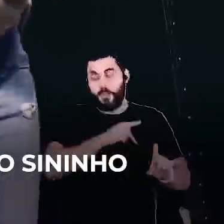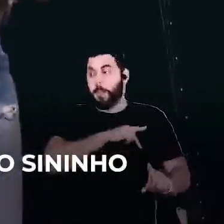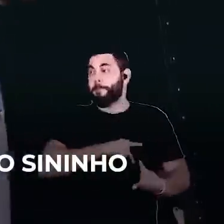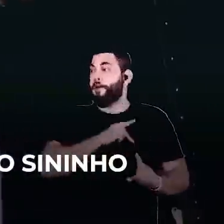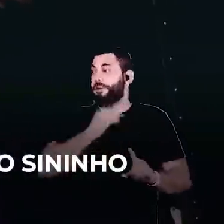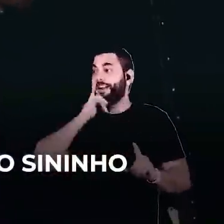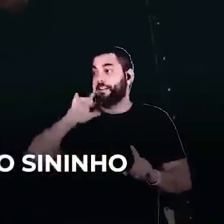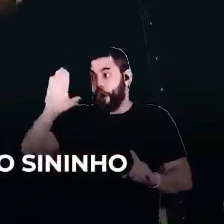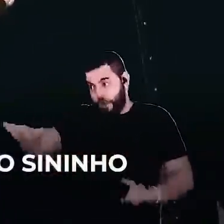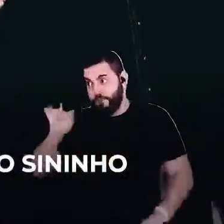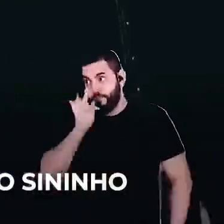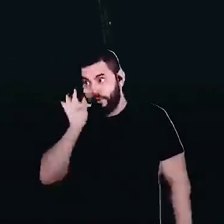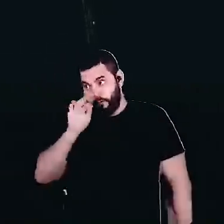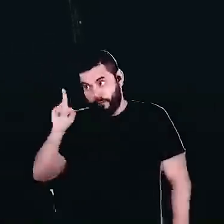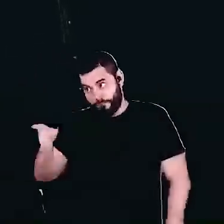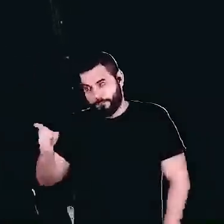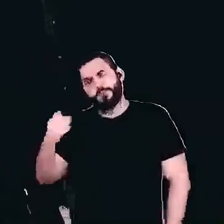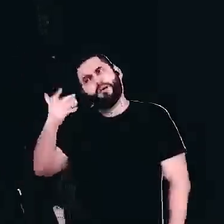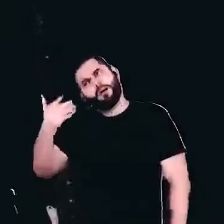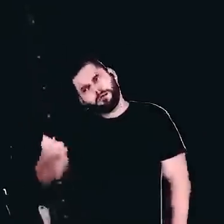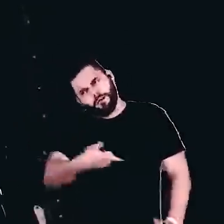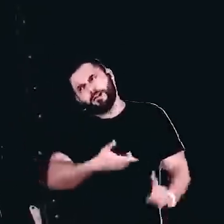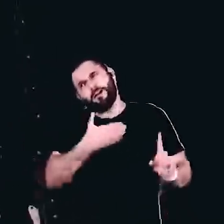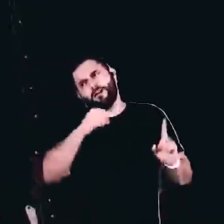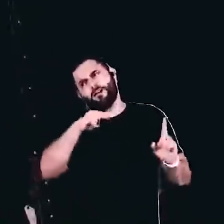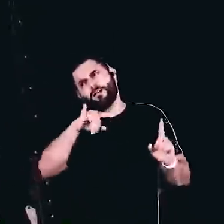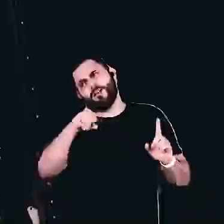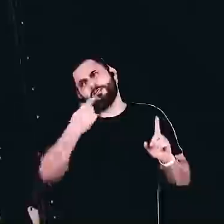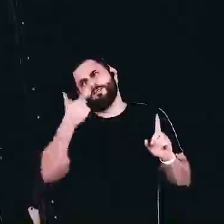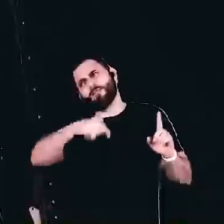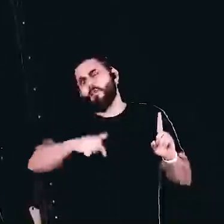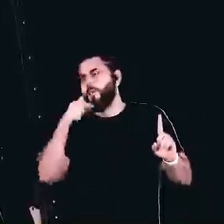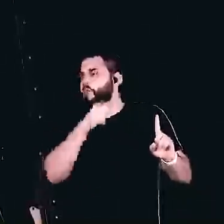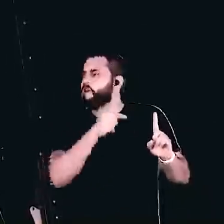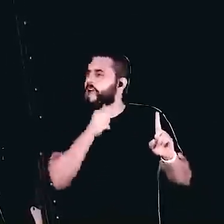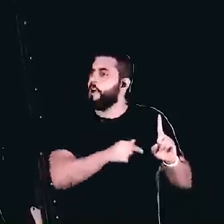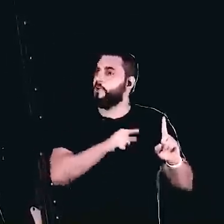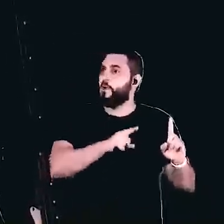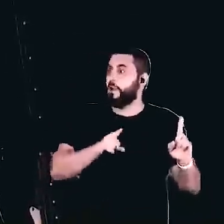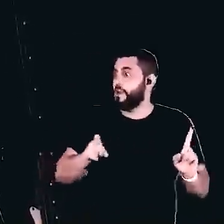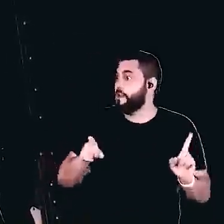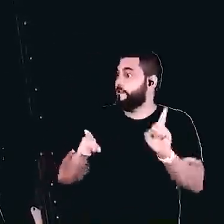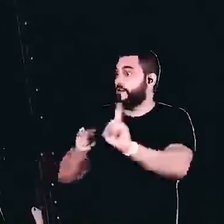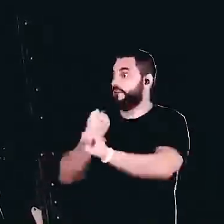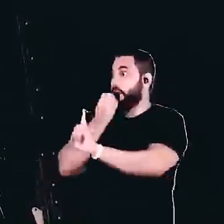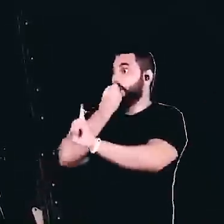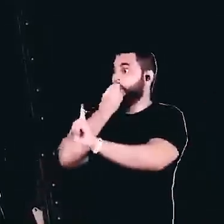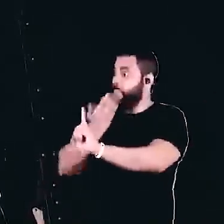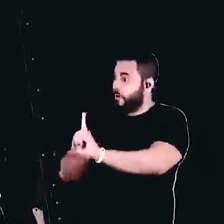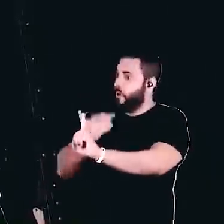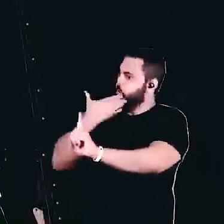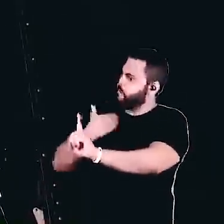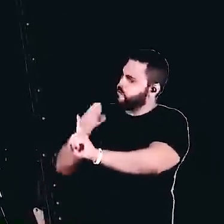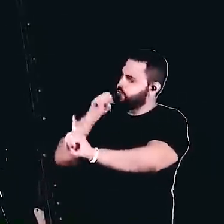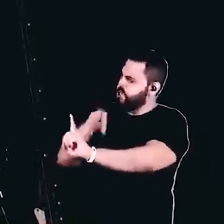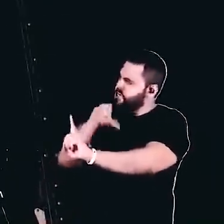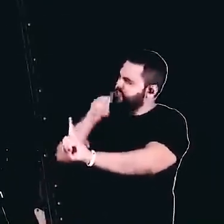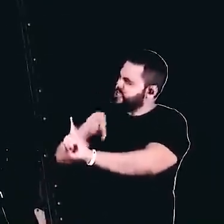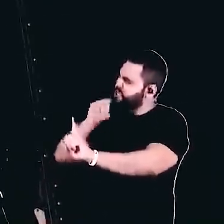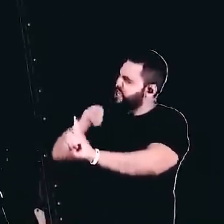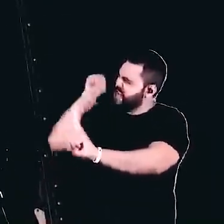dizendo assim para Filemão, Filemão, recebe Onésimo de volta, porque agora ele volta bom. Eu treinei